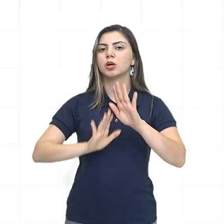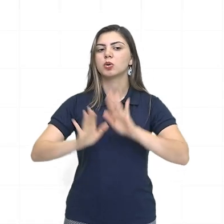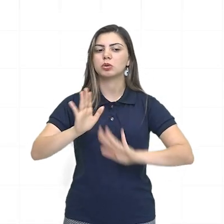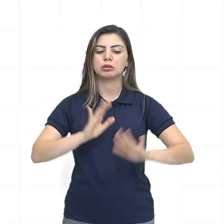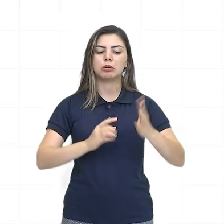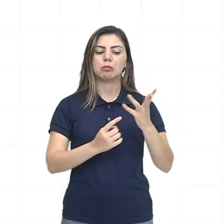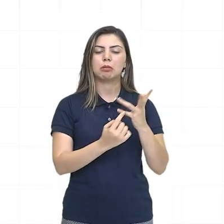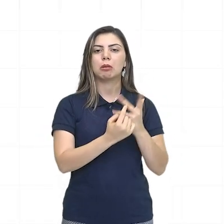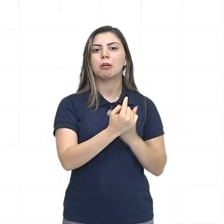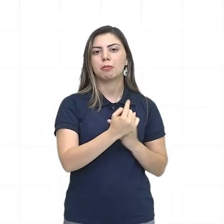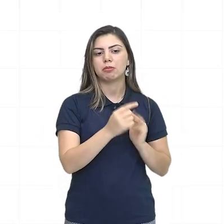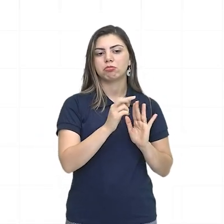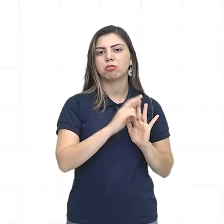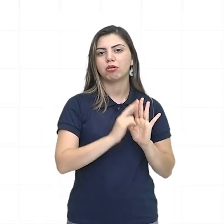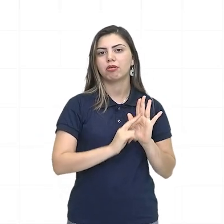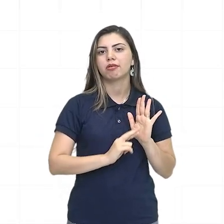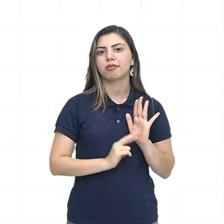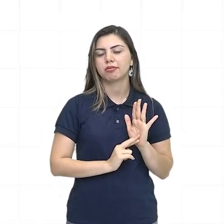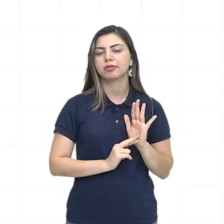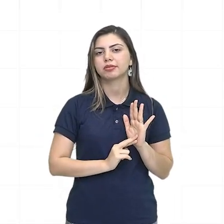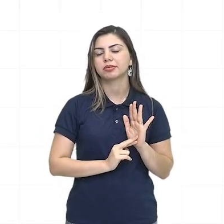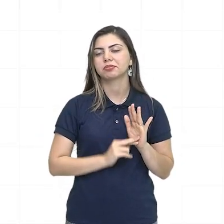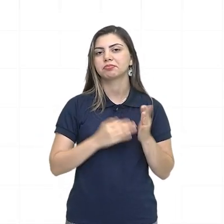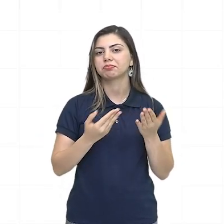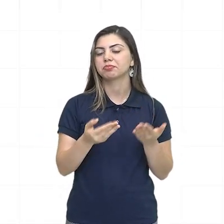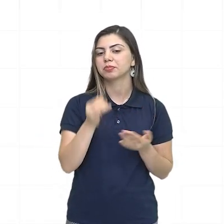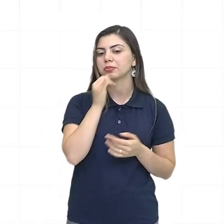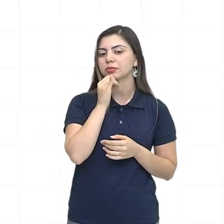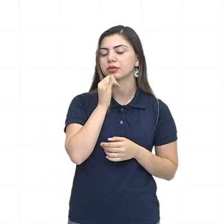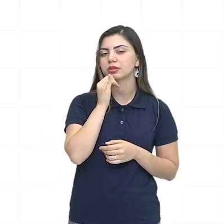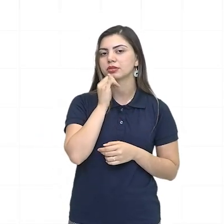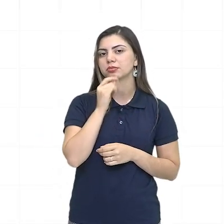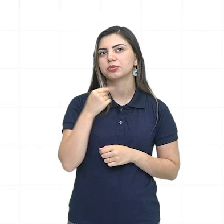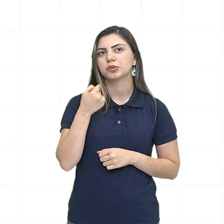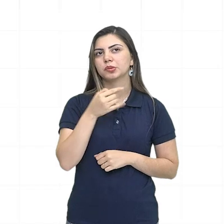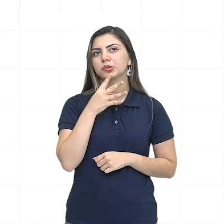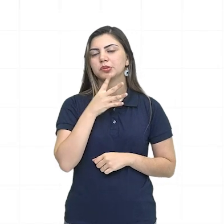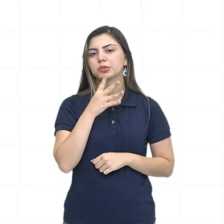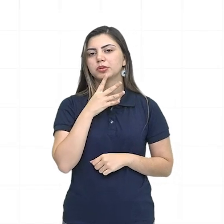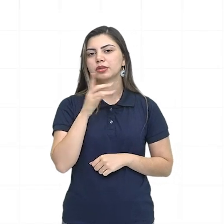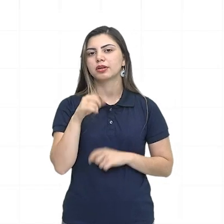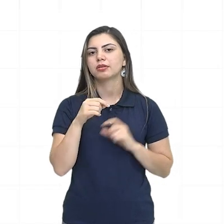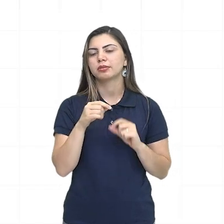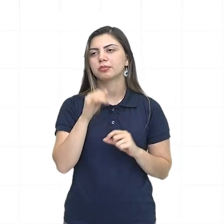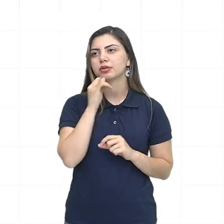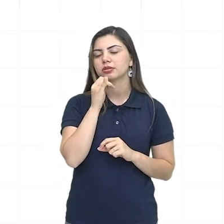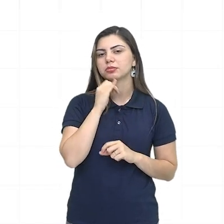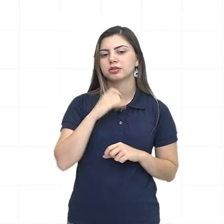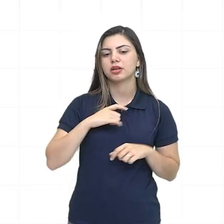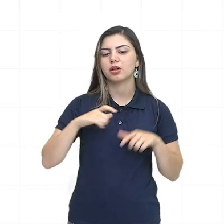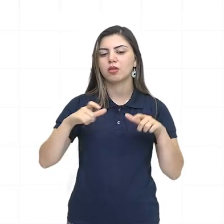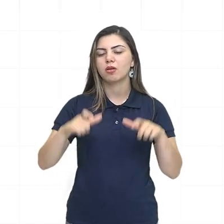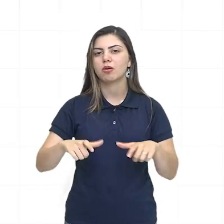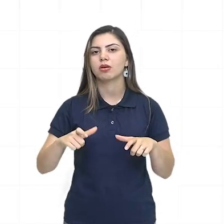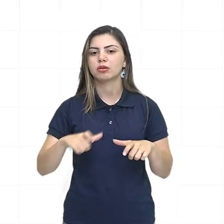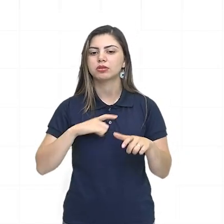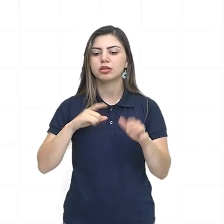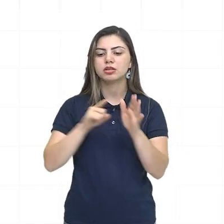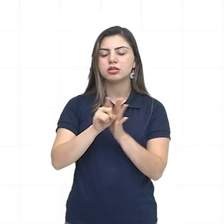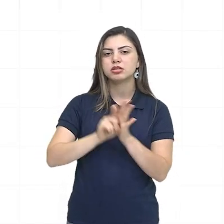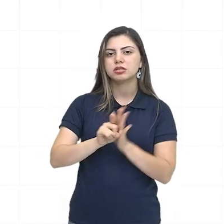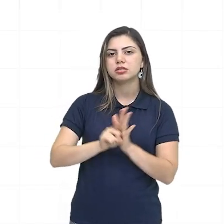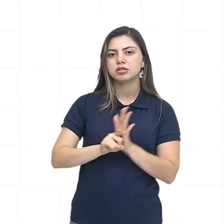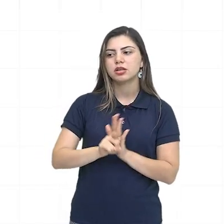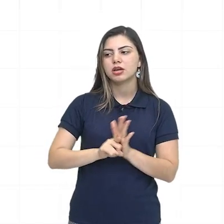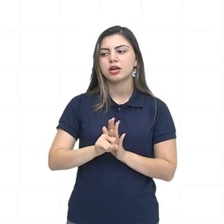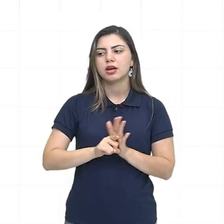de precauções. Por exemplo, o mais próximo da gente são clínicas, né, que trabalham com exames de